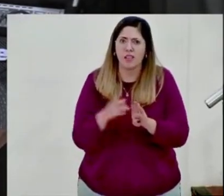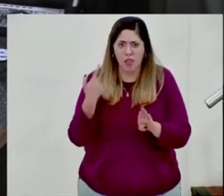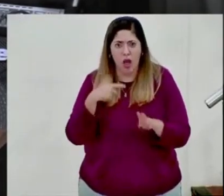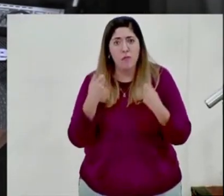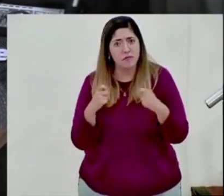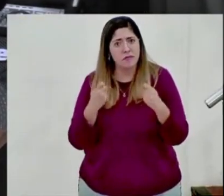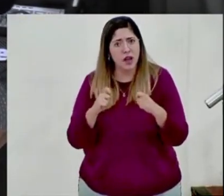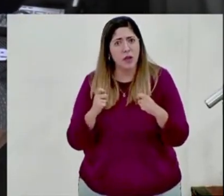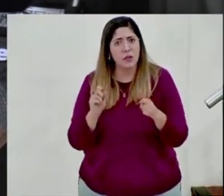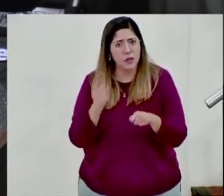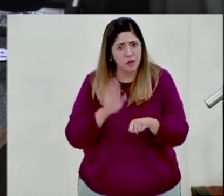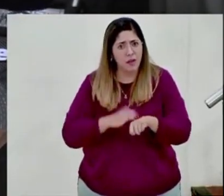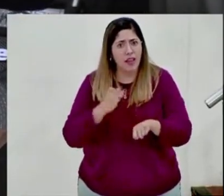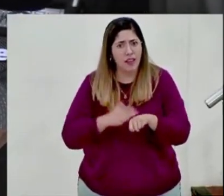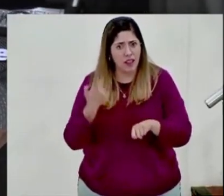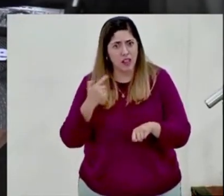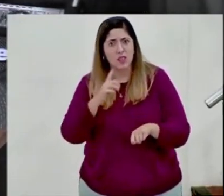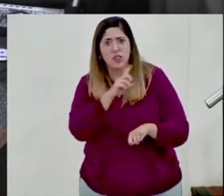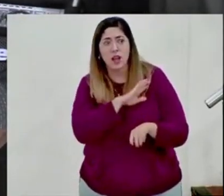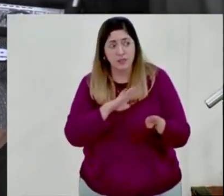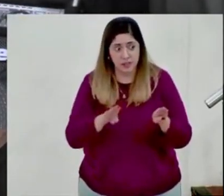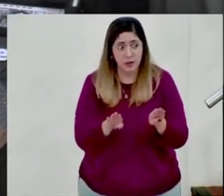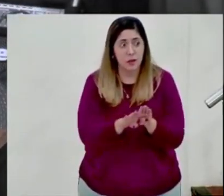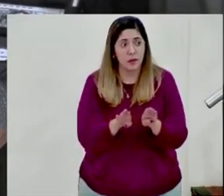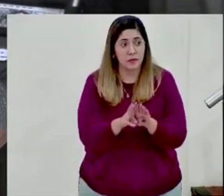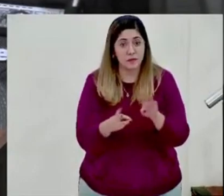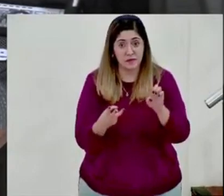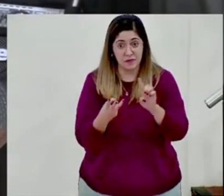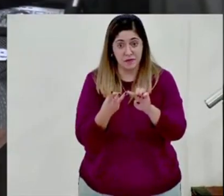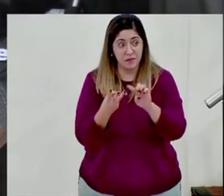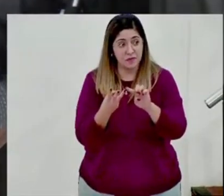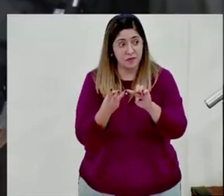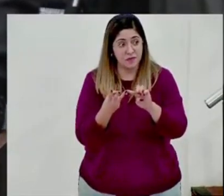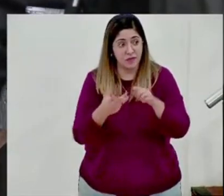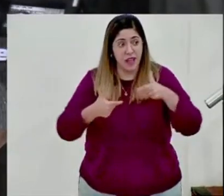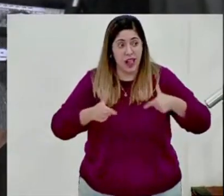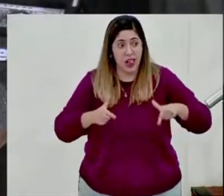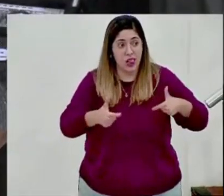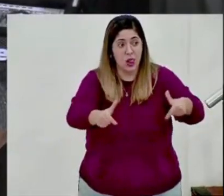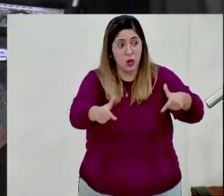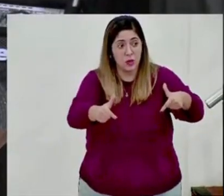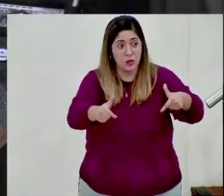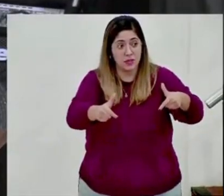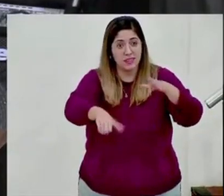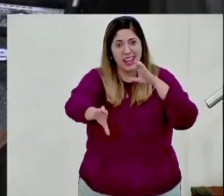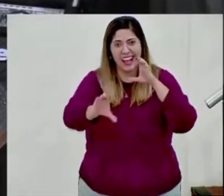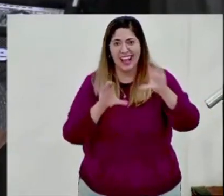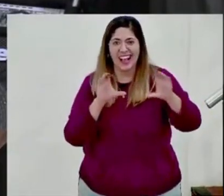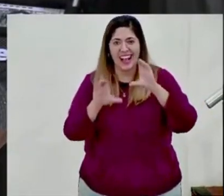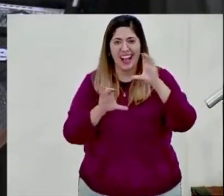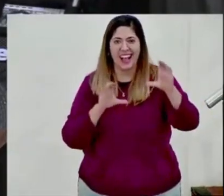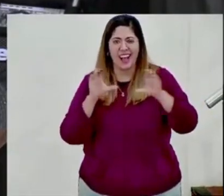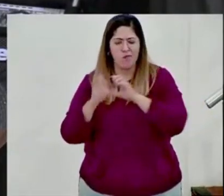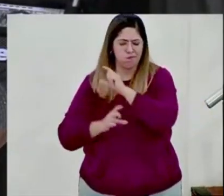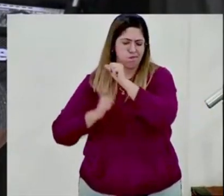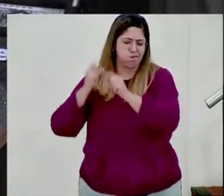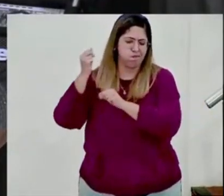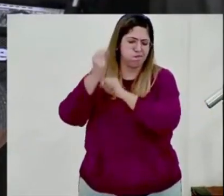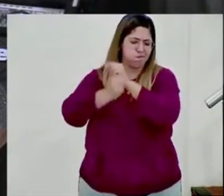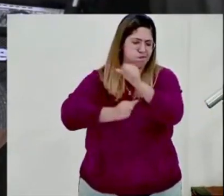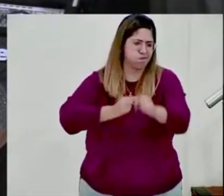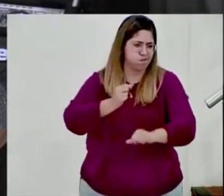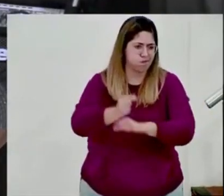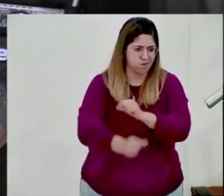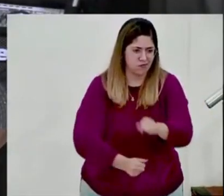Essa história é importante também. Depois, a luta que virou canção milenar. O livro dos